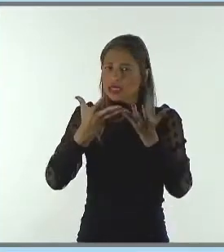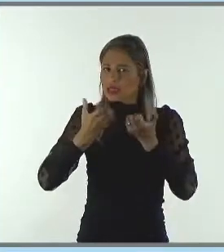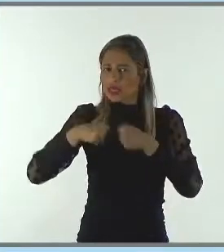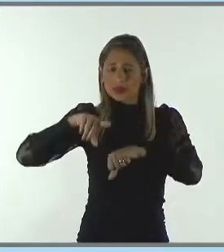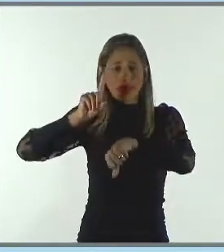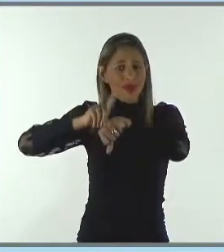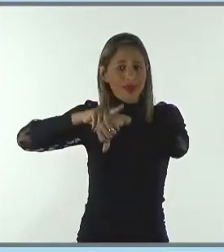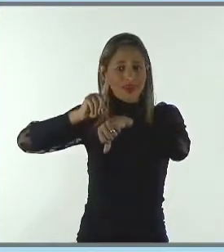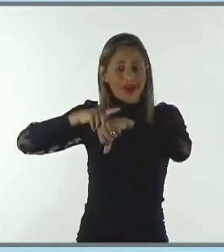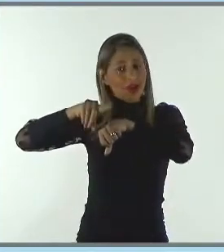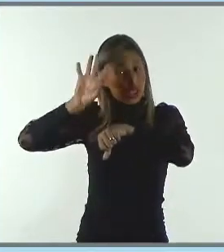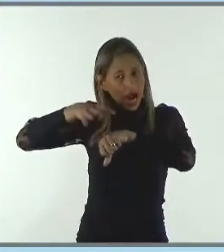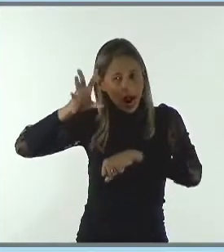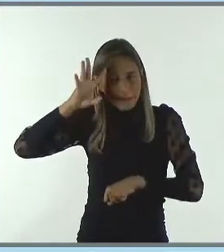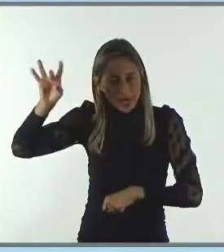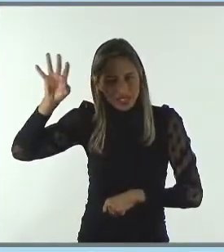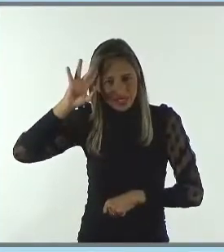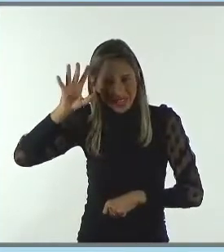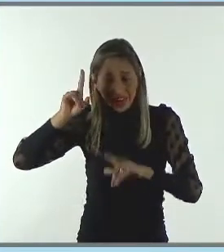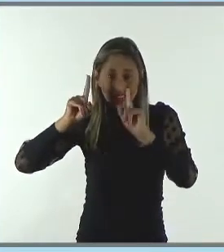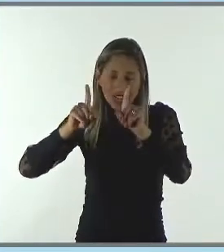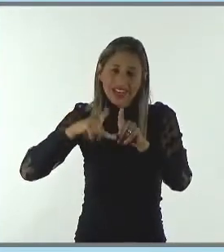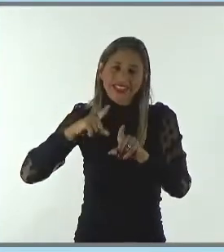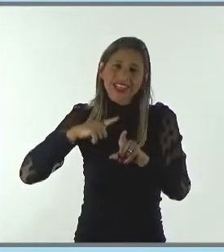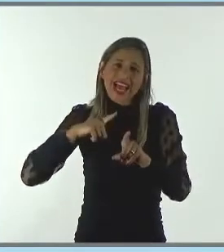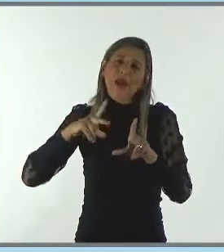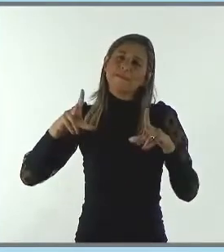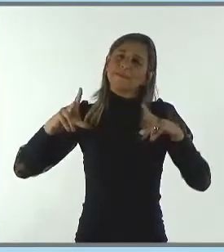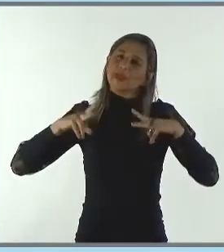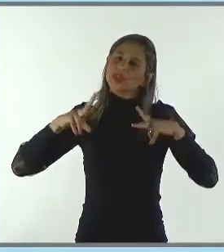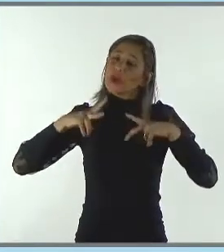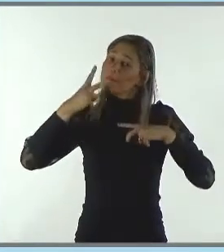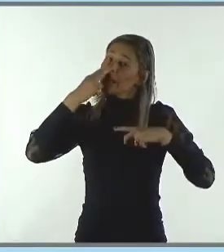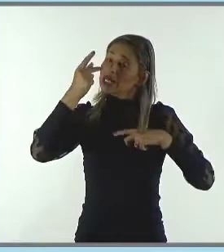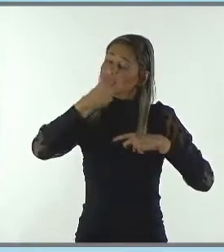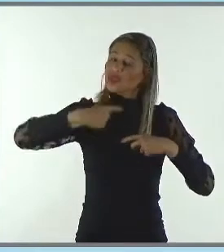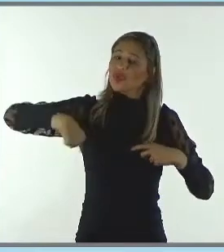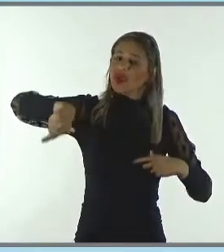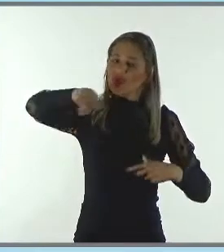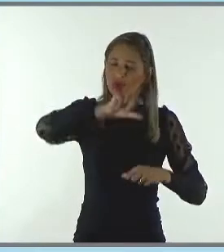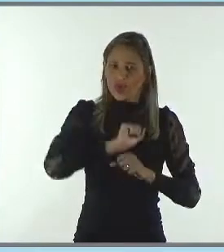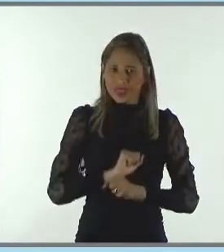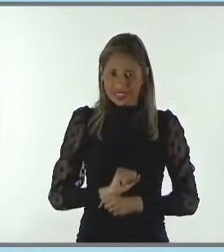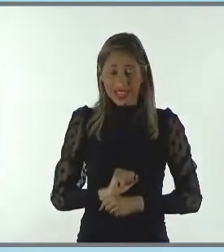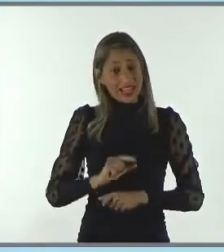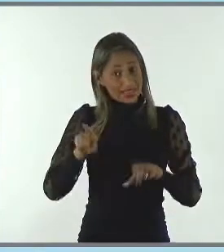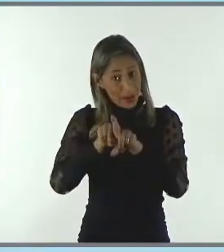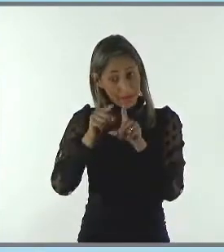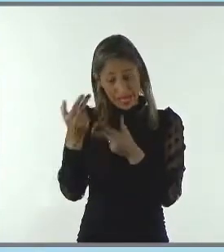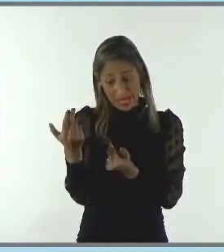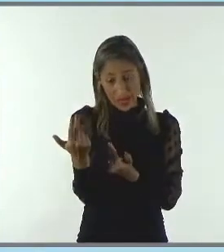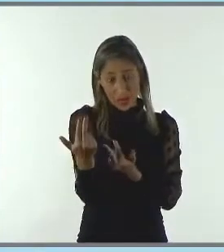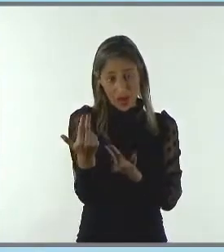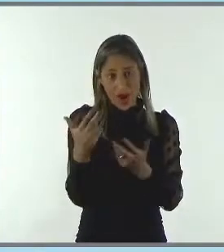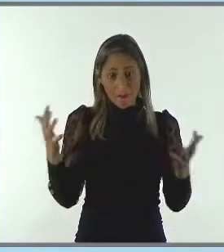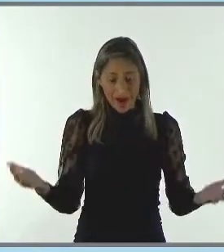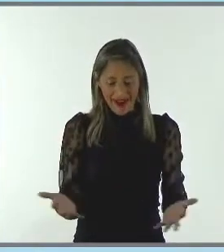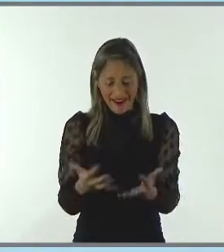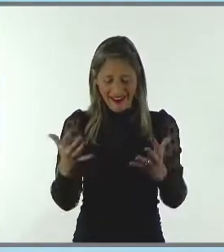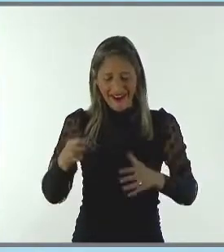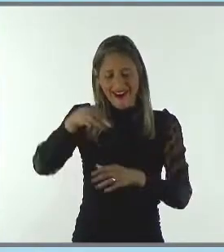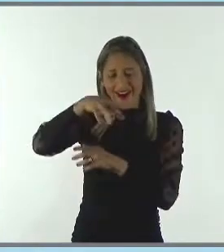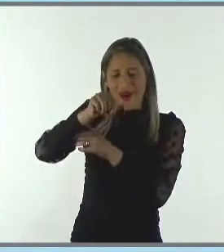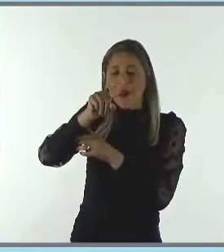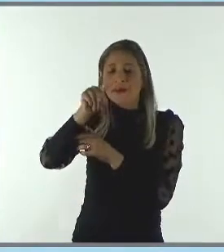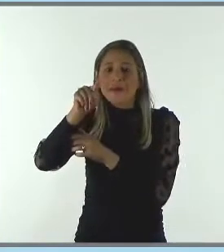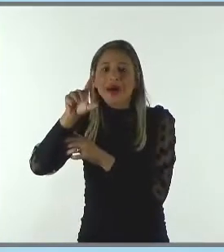como a gente imaginava. Imagino que ele tenha motivos parecidos com os nossos, para estar aqui também homenageando a Masa.